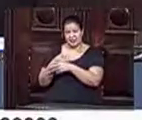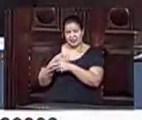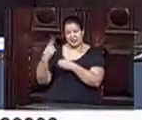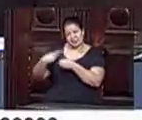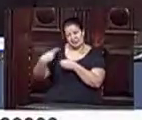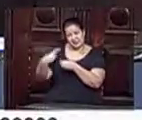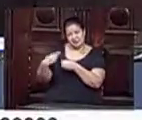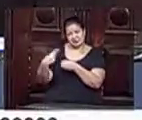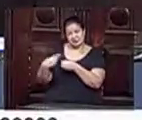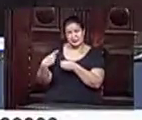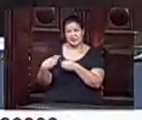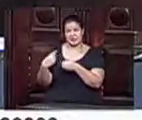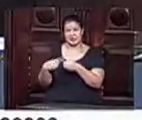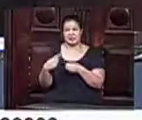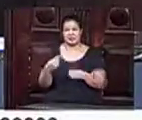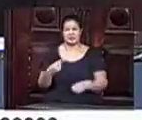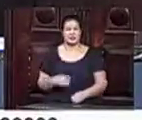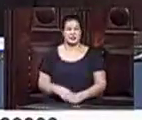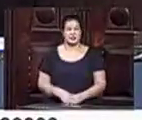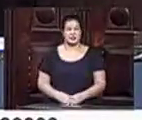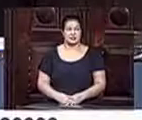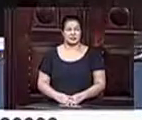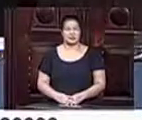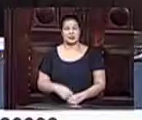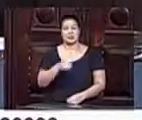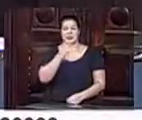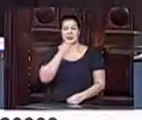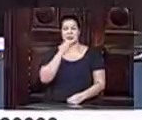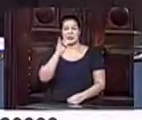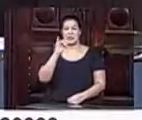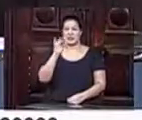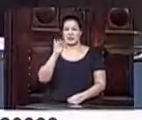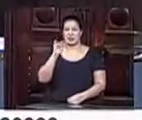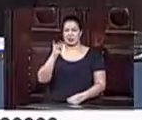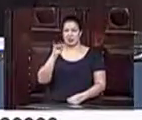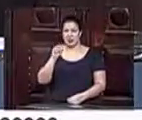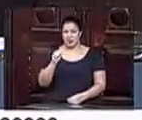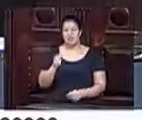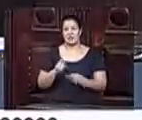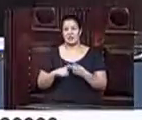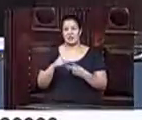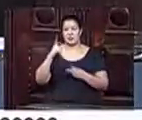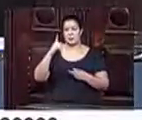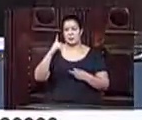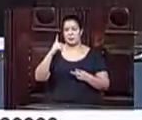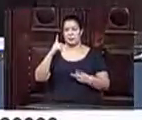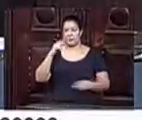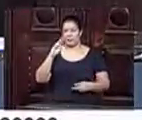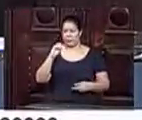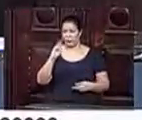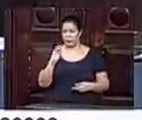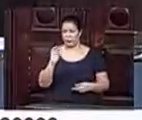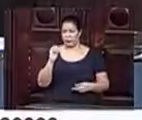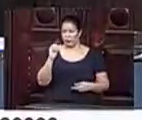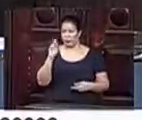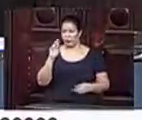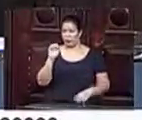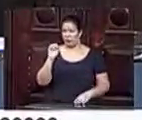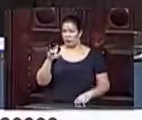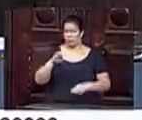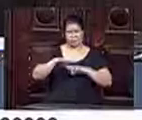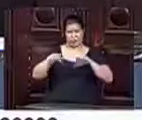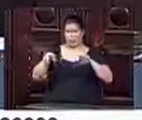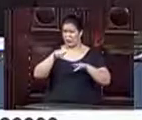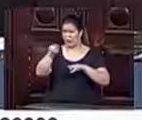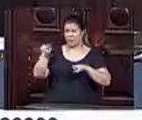temos lá Porto Real, de 15 mil habitantes, Itatiaia, que é uma cidade pequena, que não dispõe de toda a estrutura